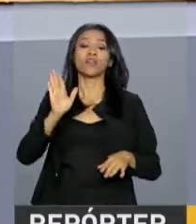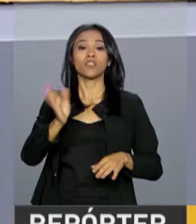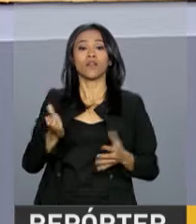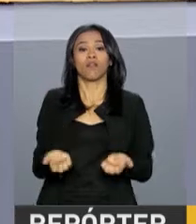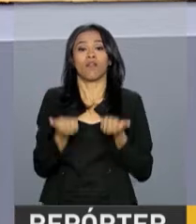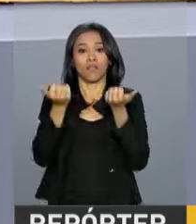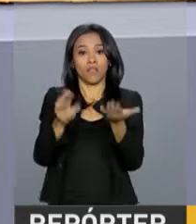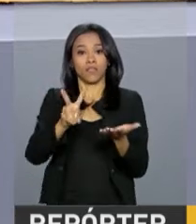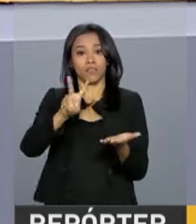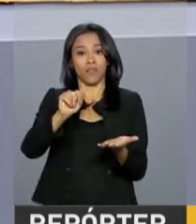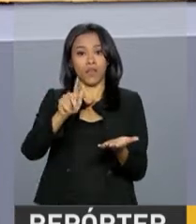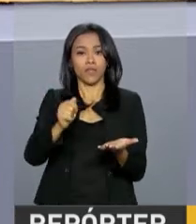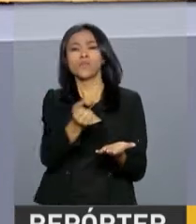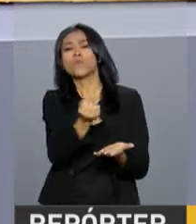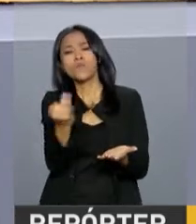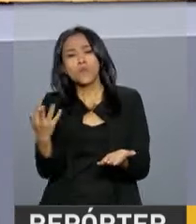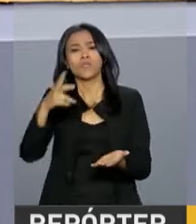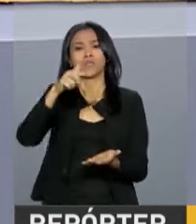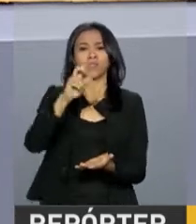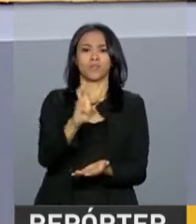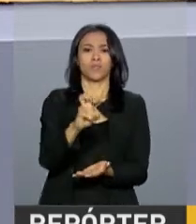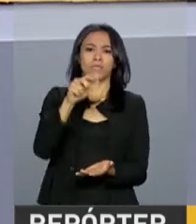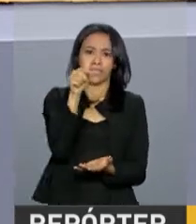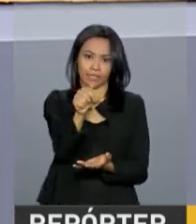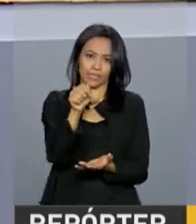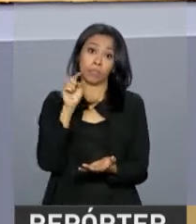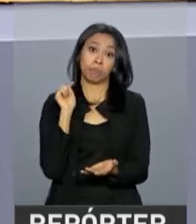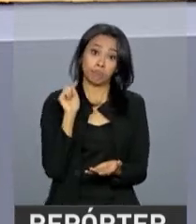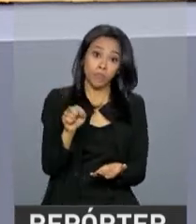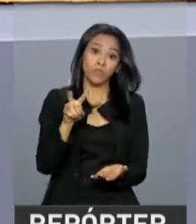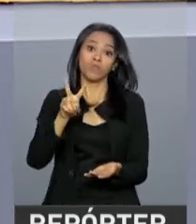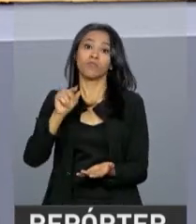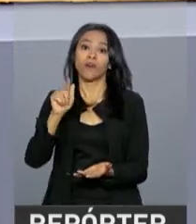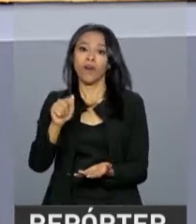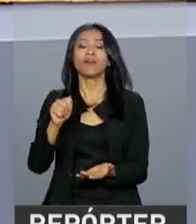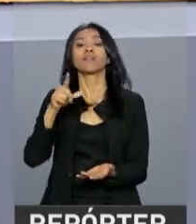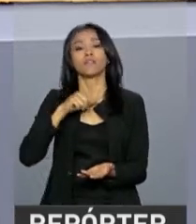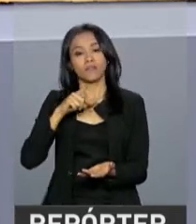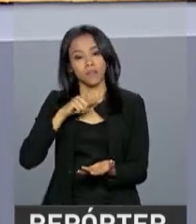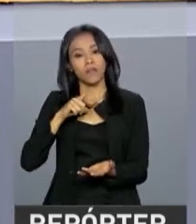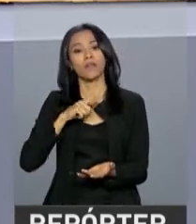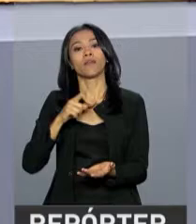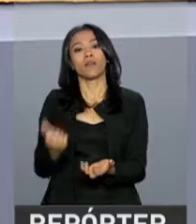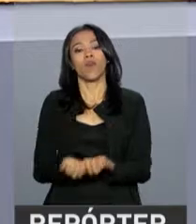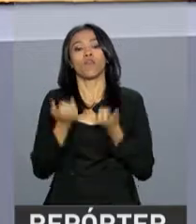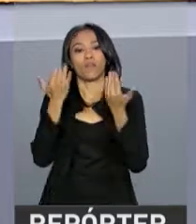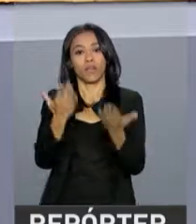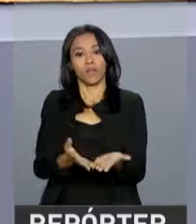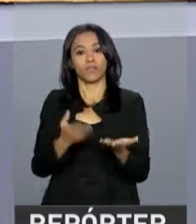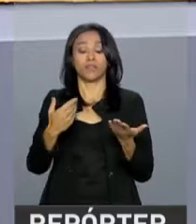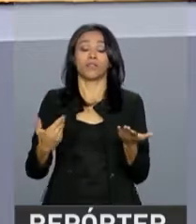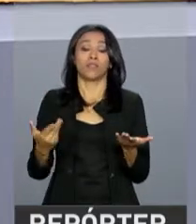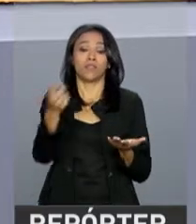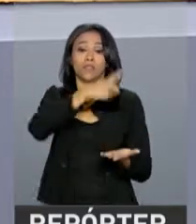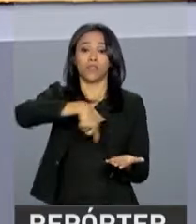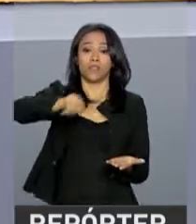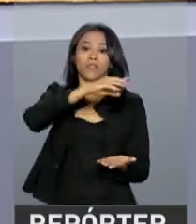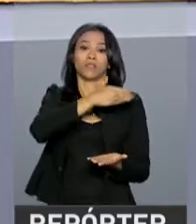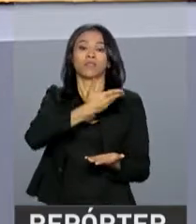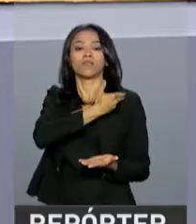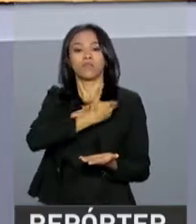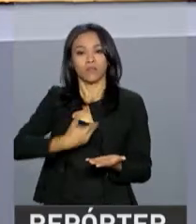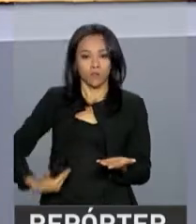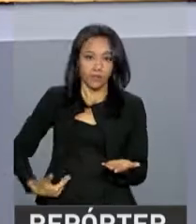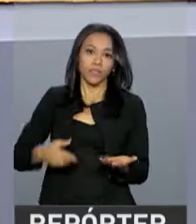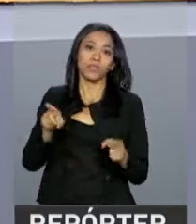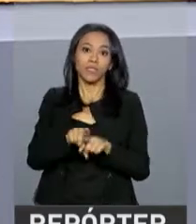mil vagas em 68 instituições o sisu oferece vagas em instituições públicas de ensino superior e leva em conta as